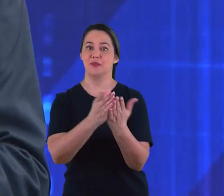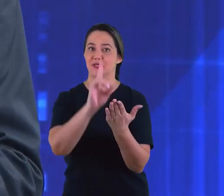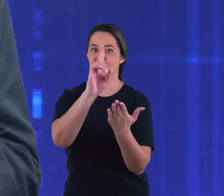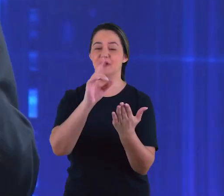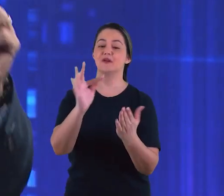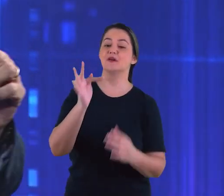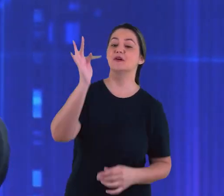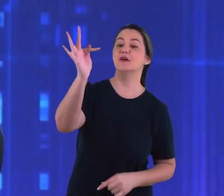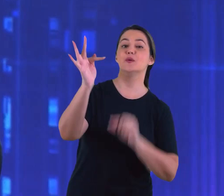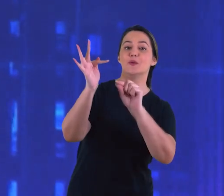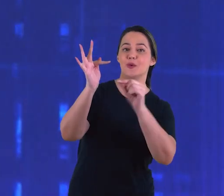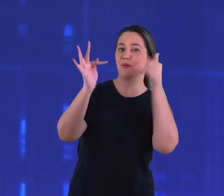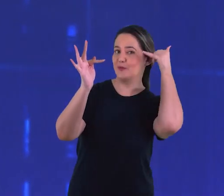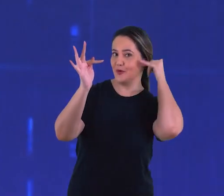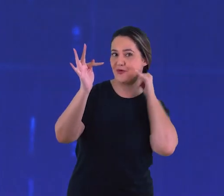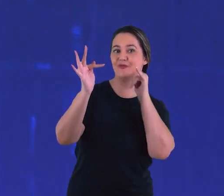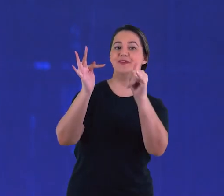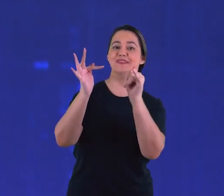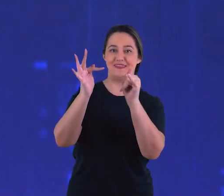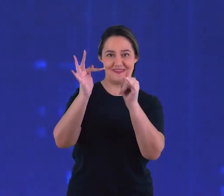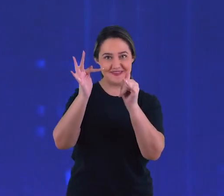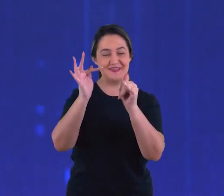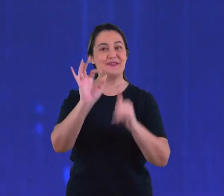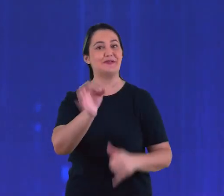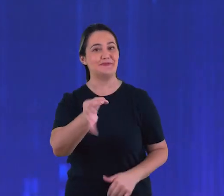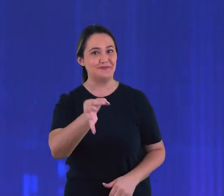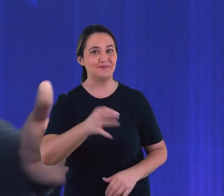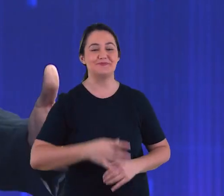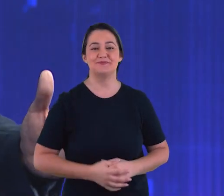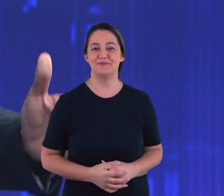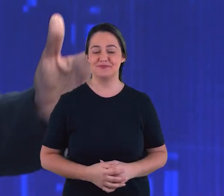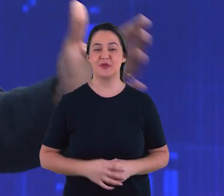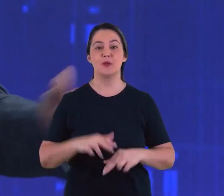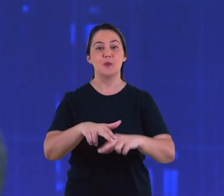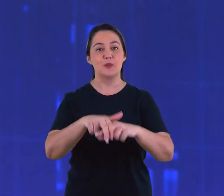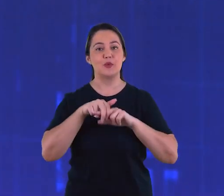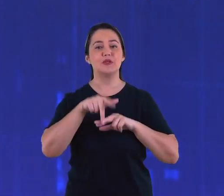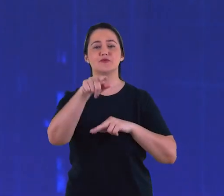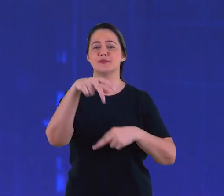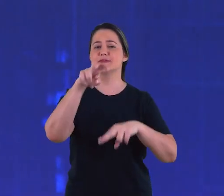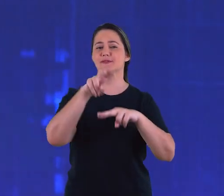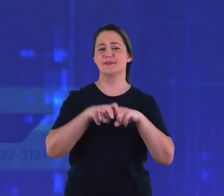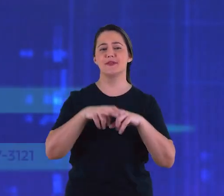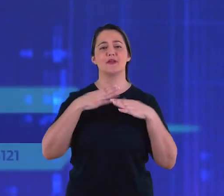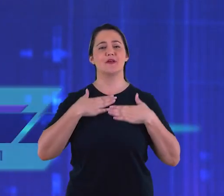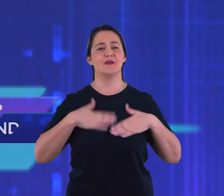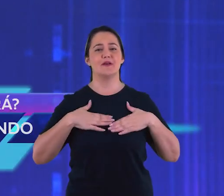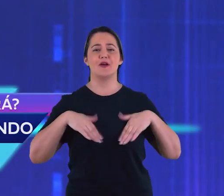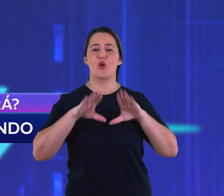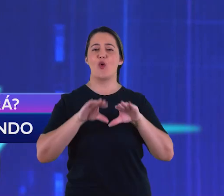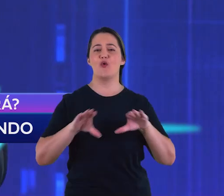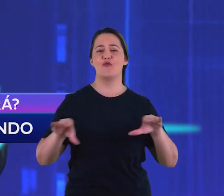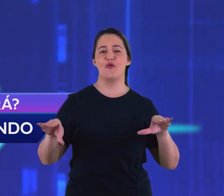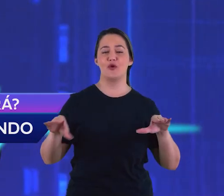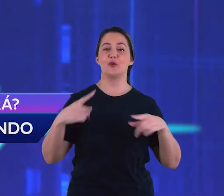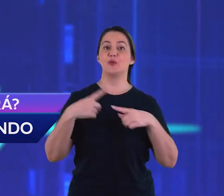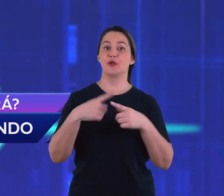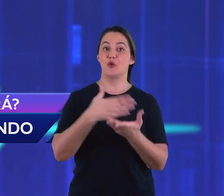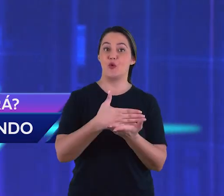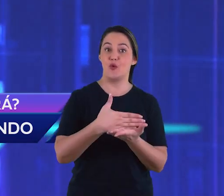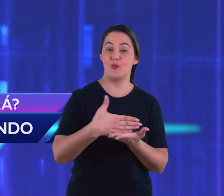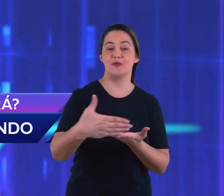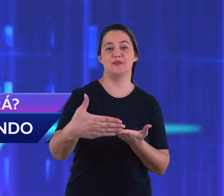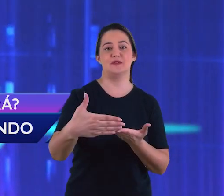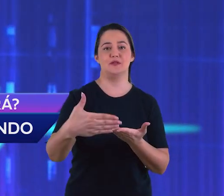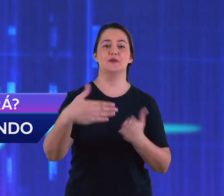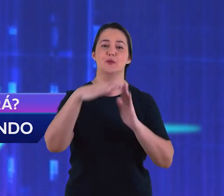é do futuro porque tratamos das profecias. É isso mesmo. Por isso, senta aí, acomode-se bem, porque estamos apenas